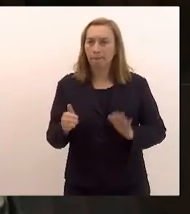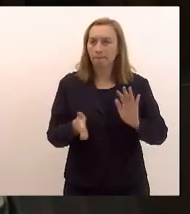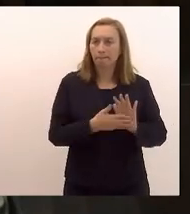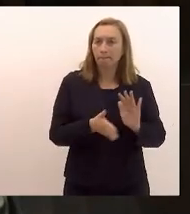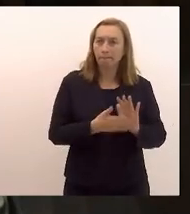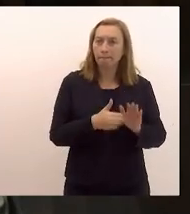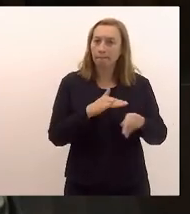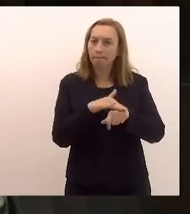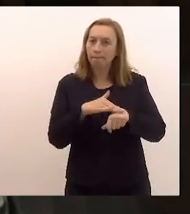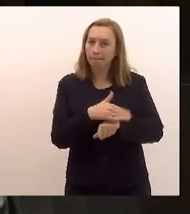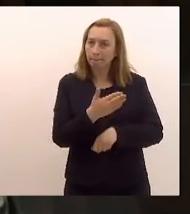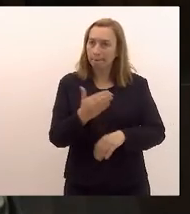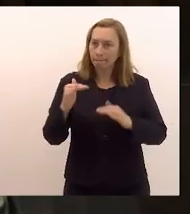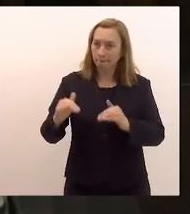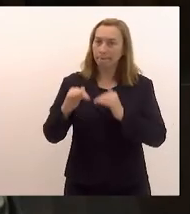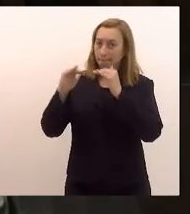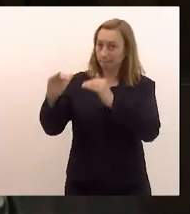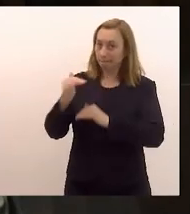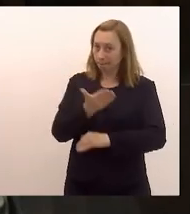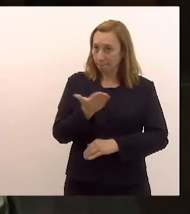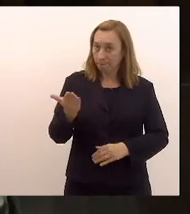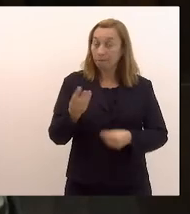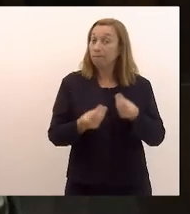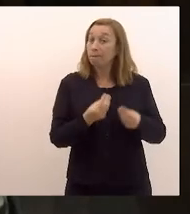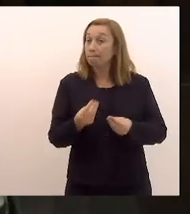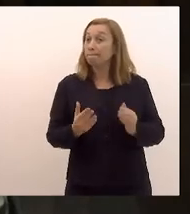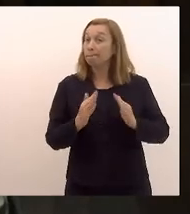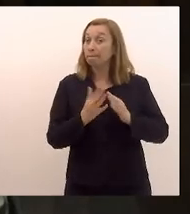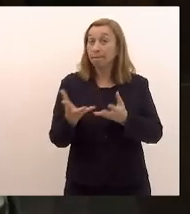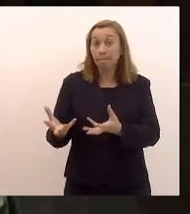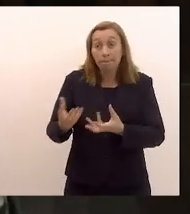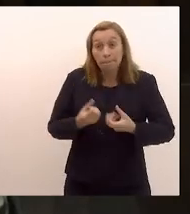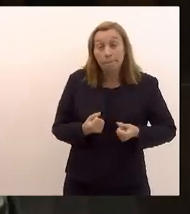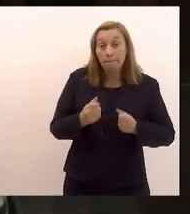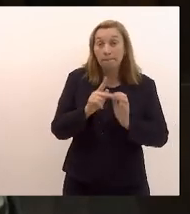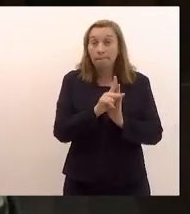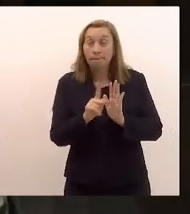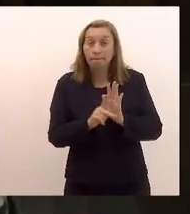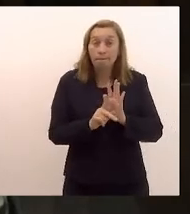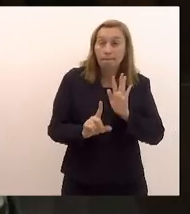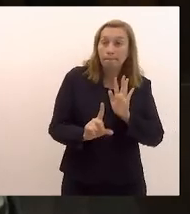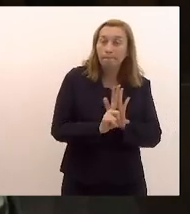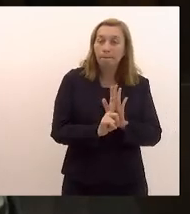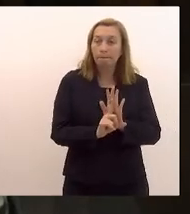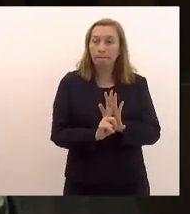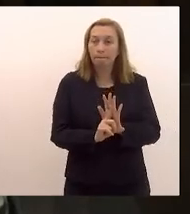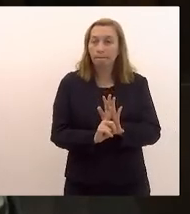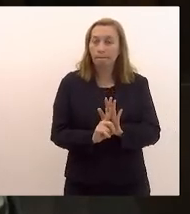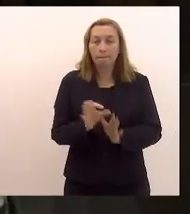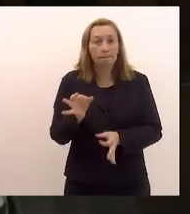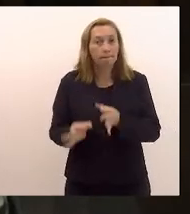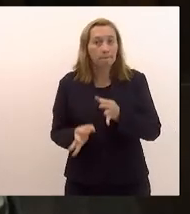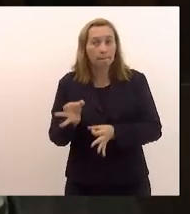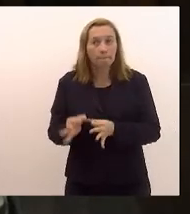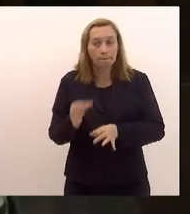converso com vossa excelência se como é que a casa receberia um projeto de lei sobre a residência jurídica e o seu fala eu